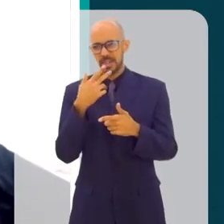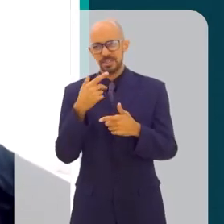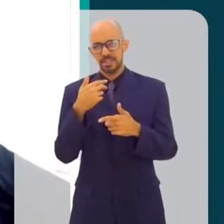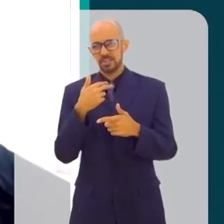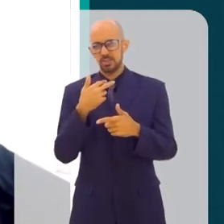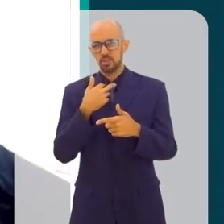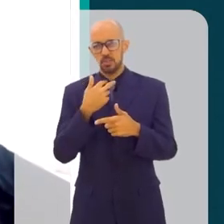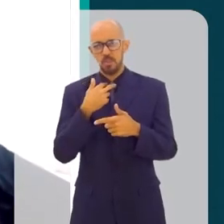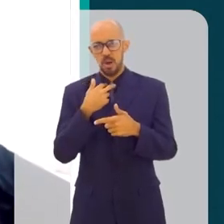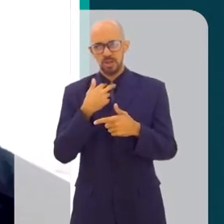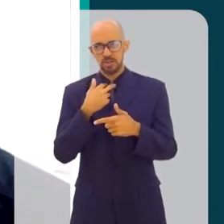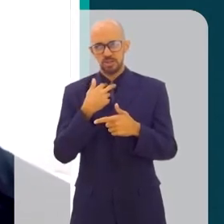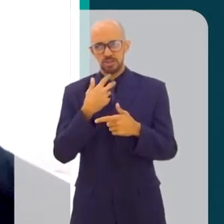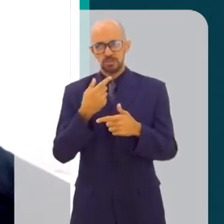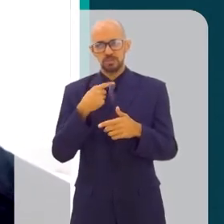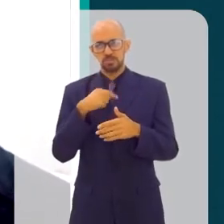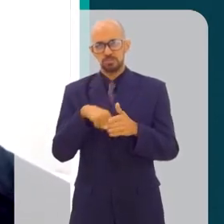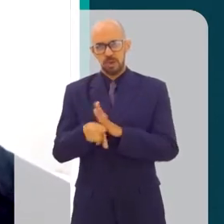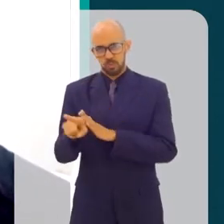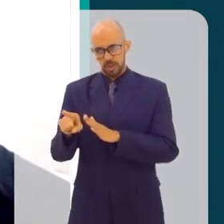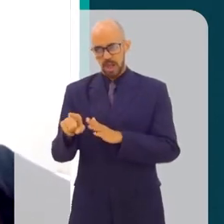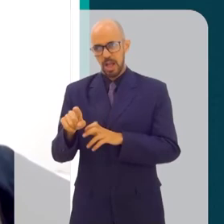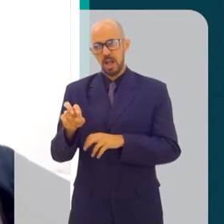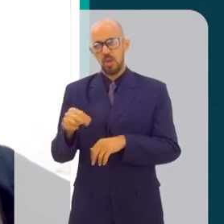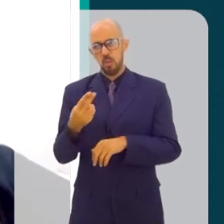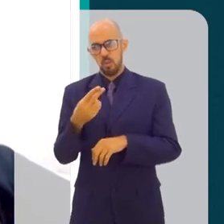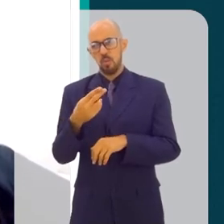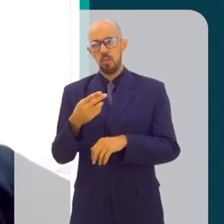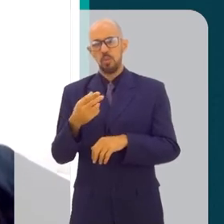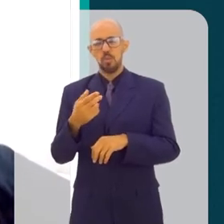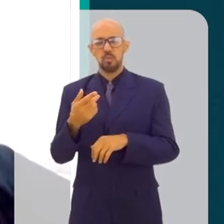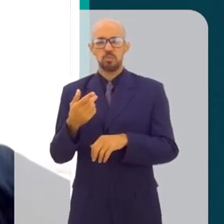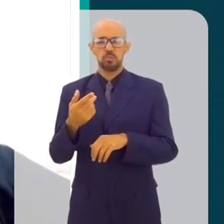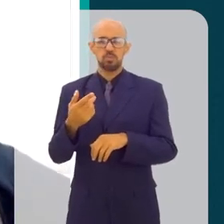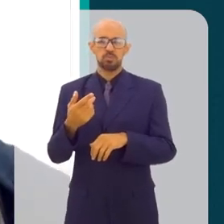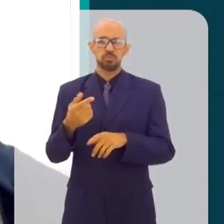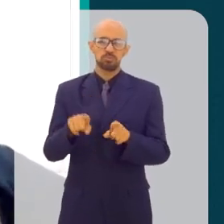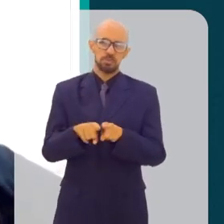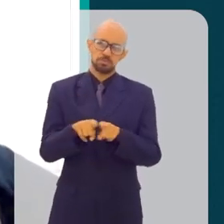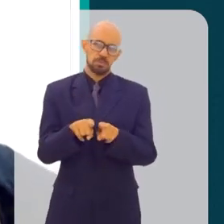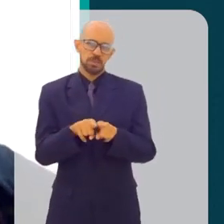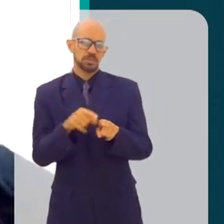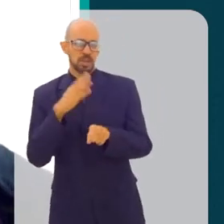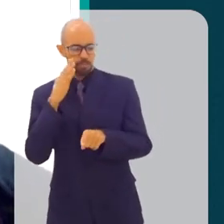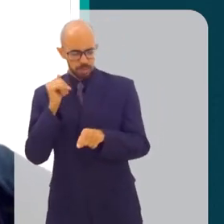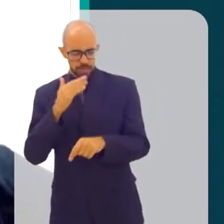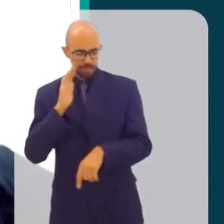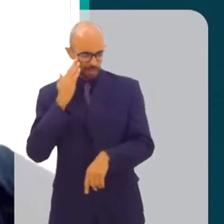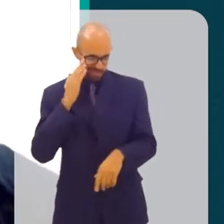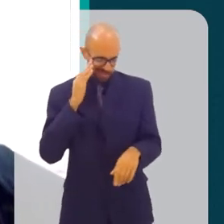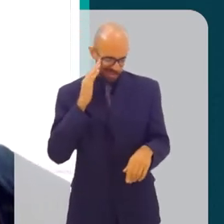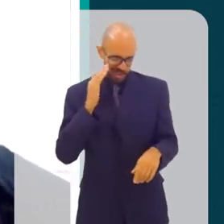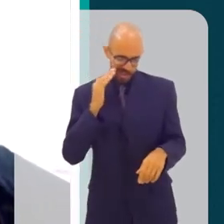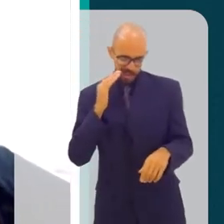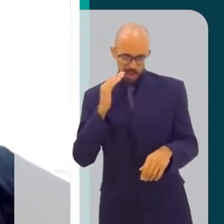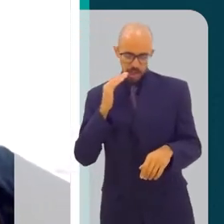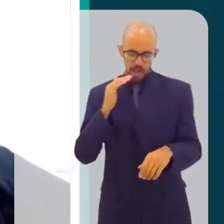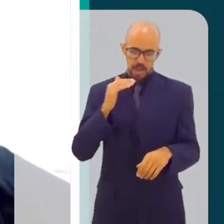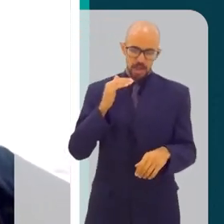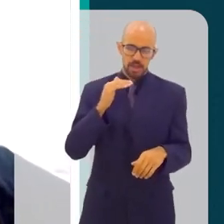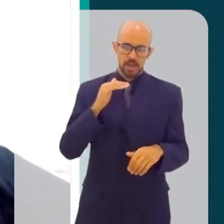parece que nós não podemos questionar a performance do homem, a gente não